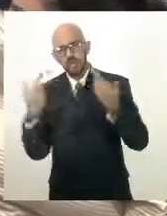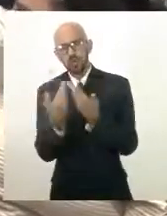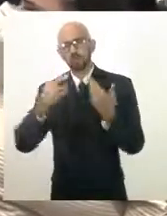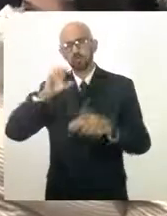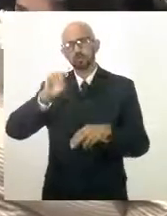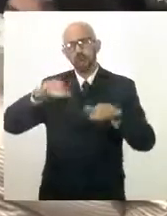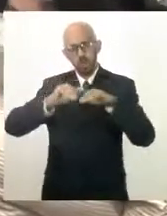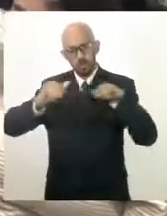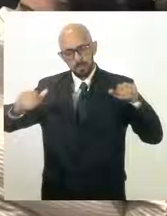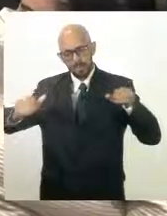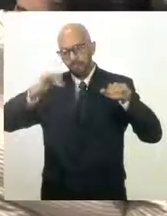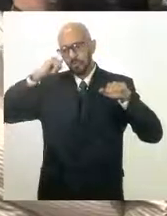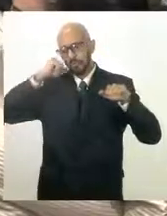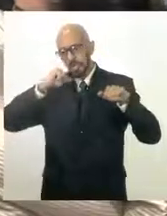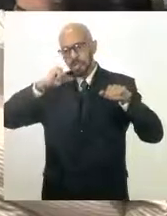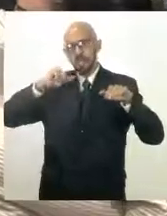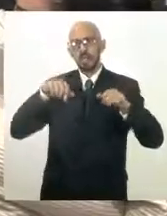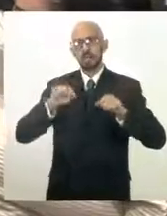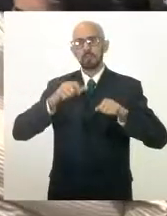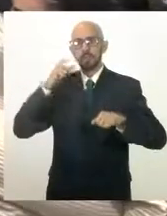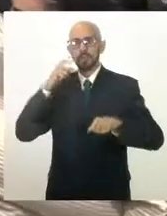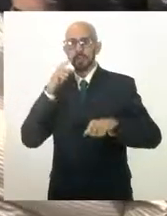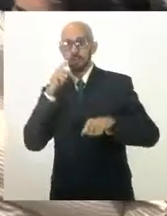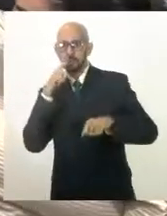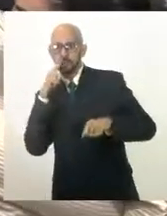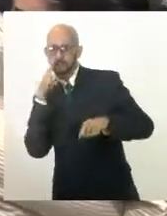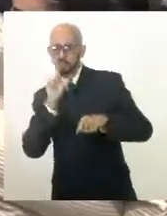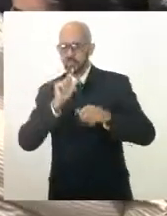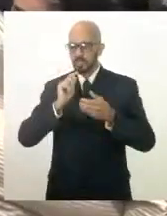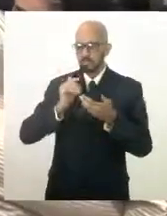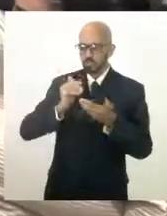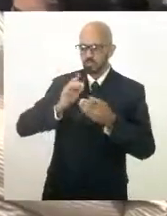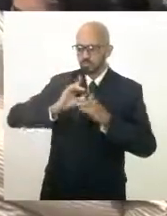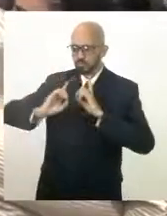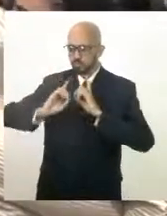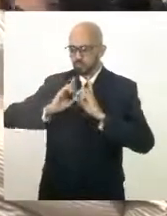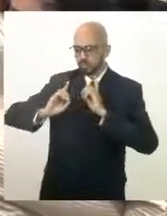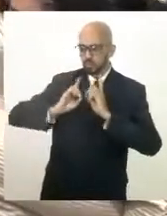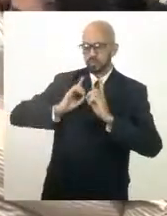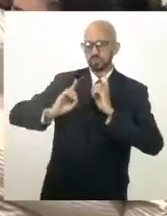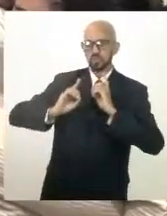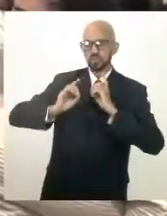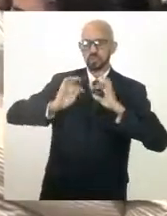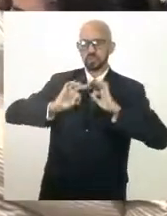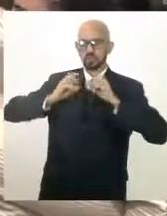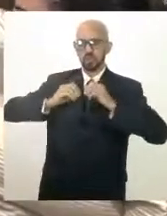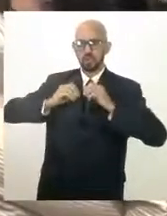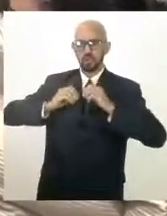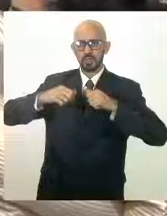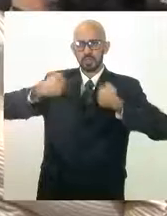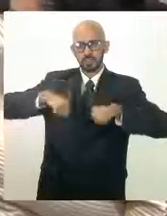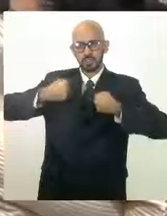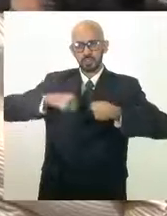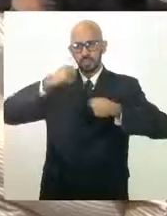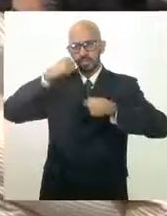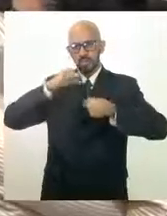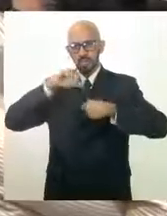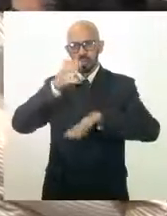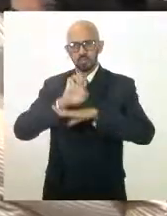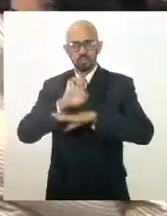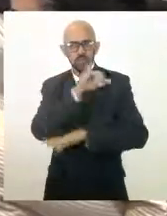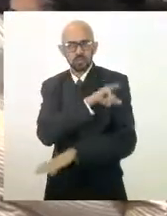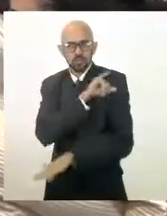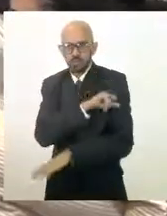feminina para a gente discutir e levar as demandas que nós temos das mulheres do nosso estado do Rio de Janeiro.